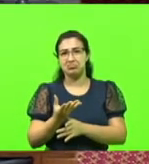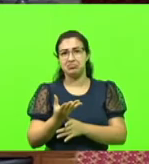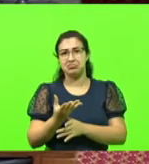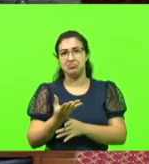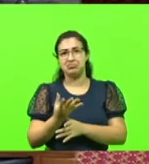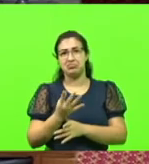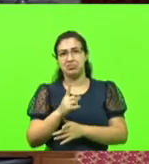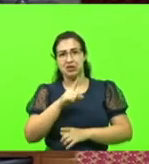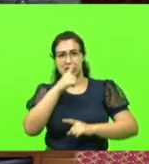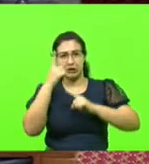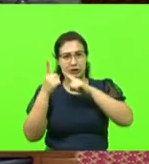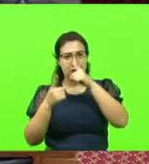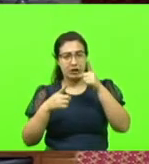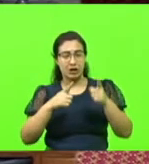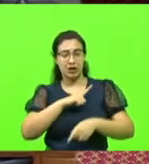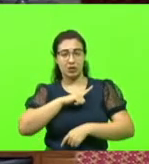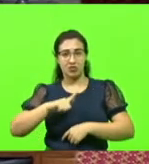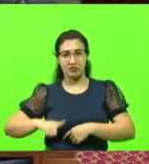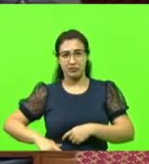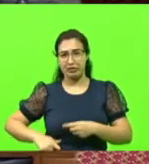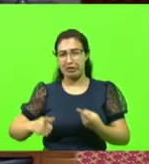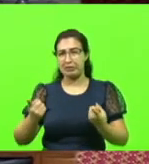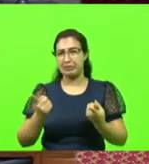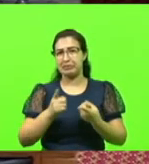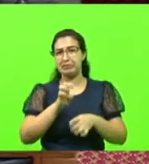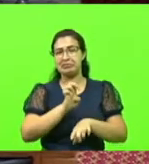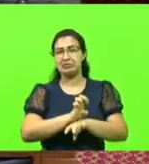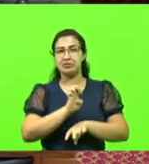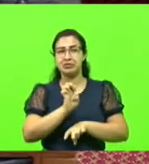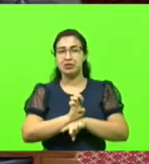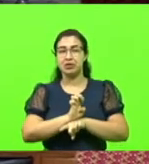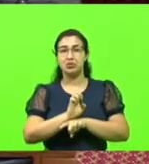de governos, quer seja estadual,